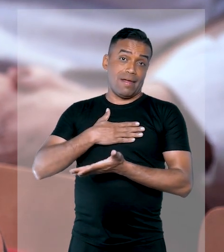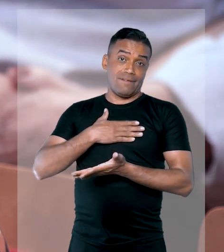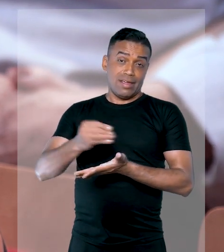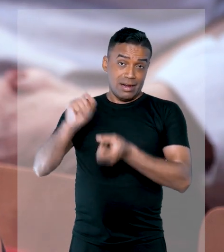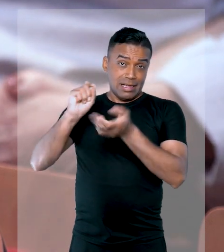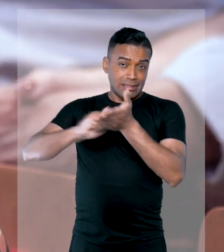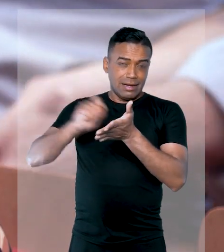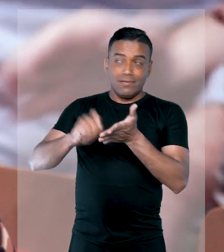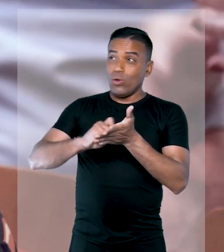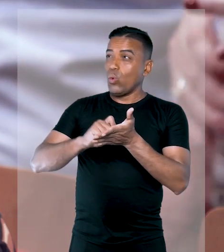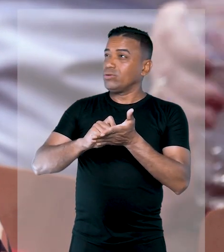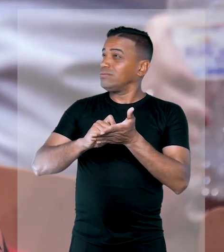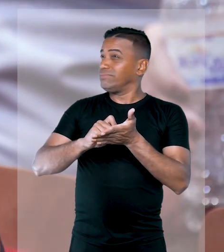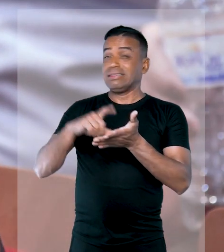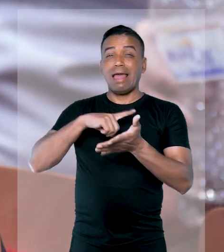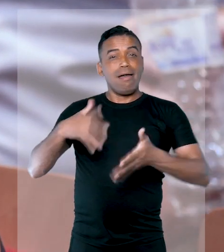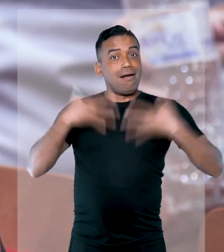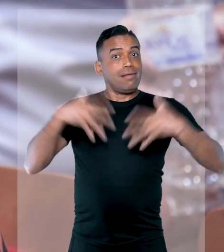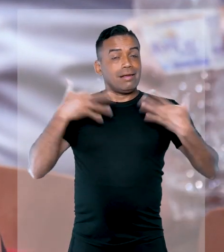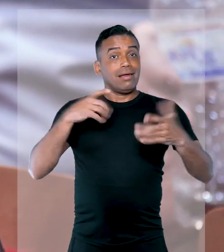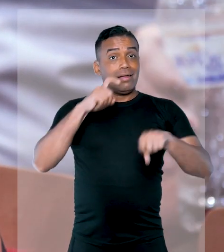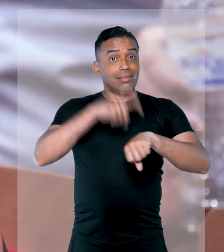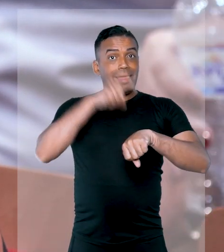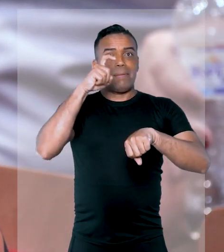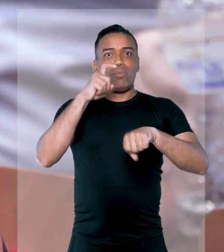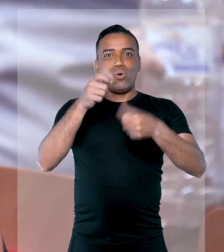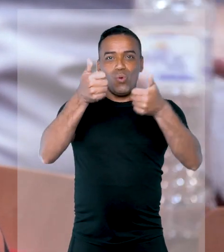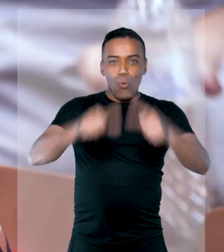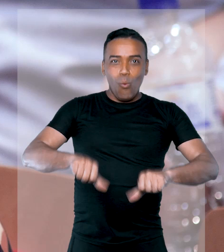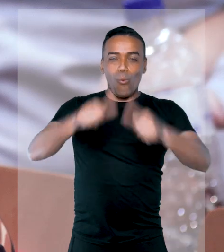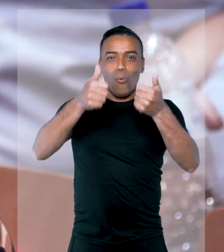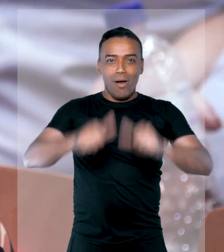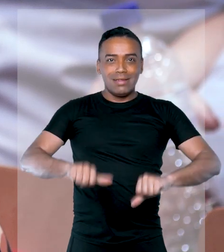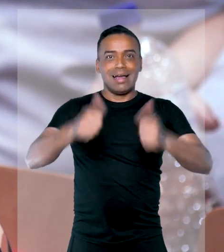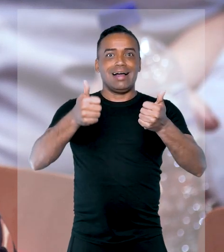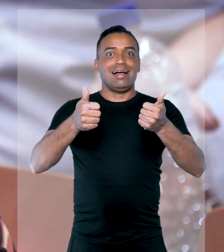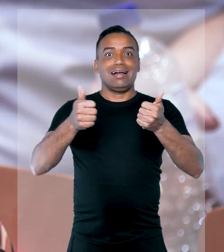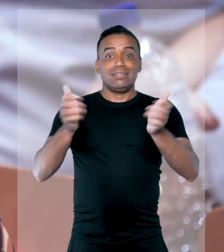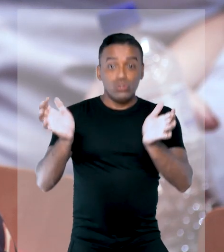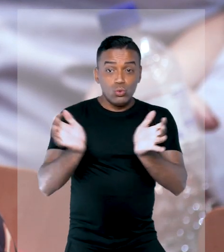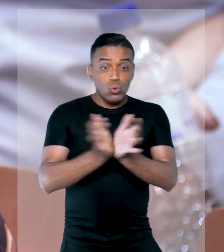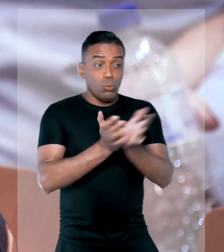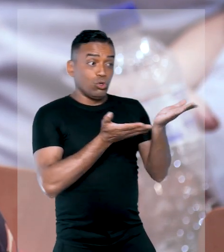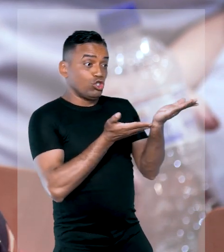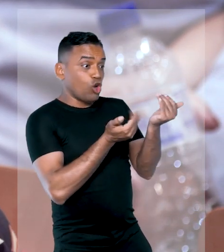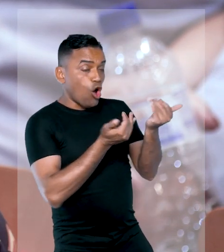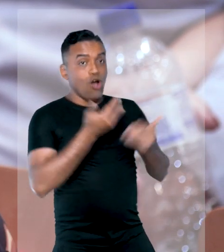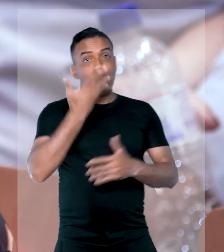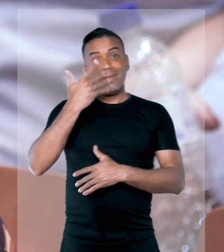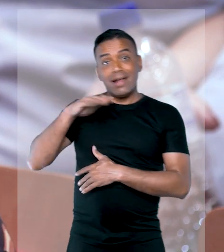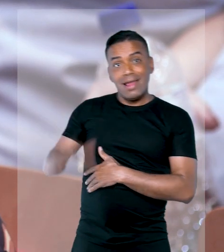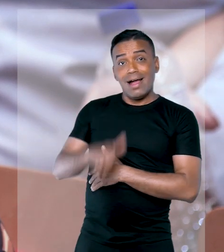para mim, foi de grande alegria, é o tempo de qualidade dos jovens e crianças com